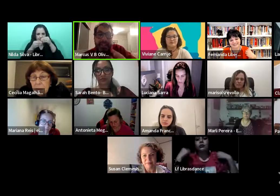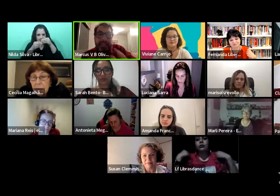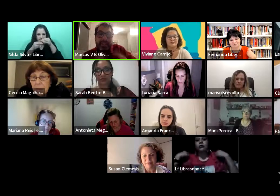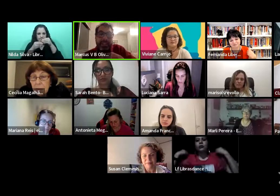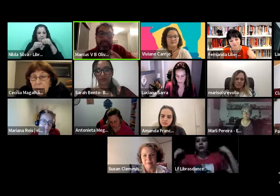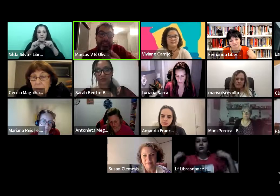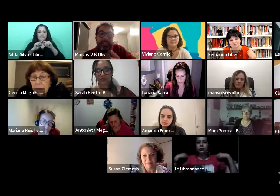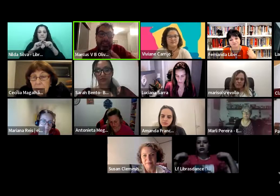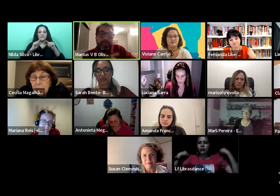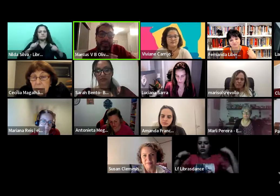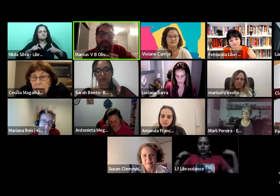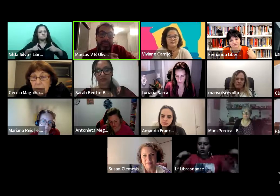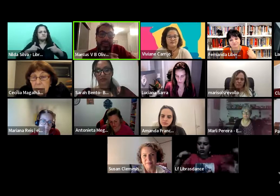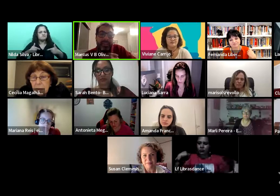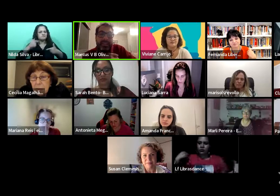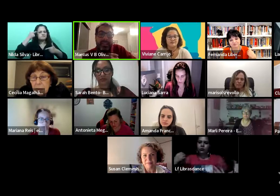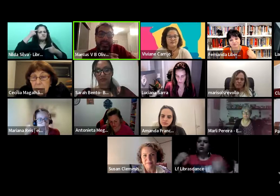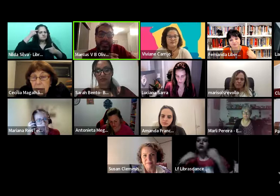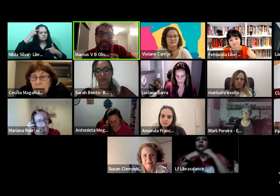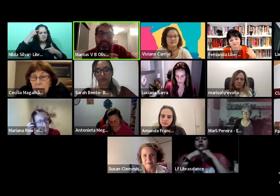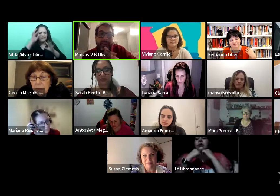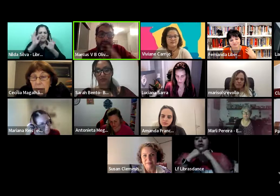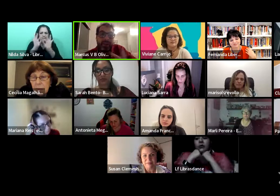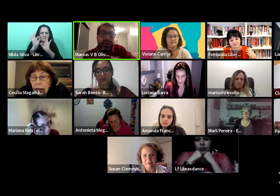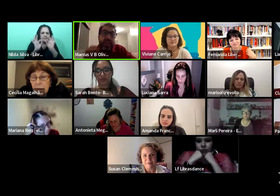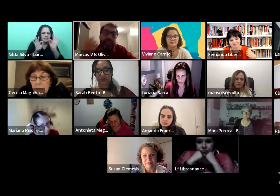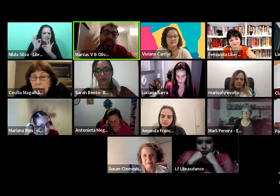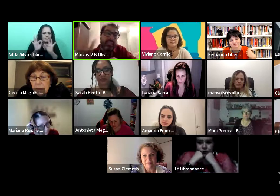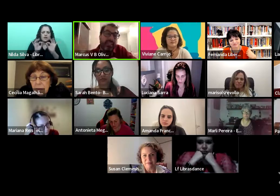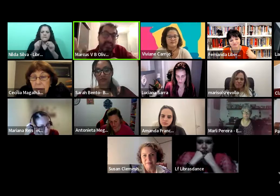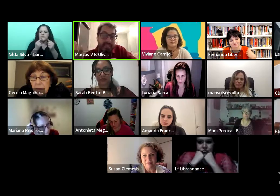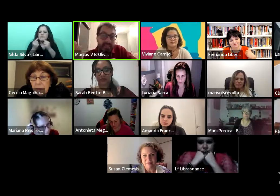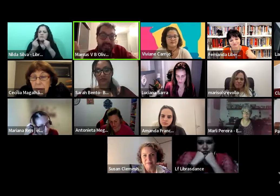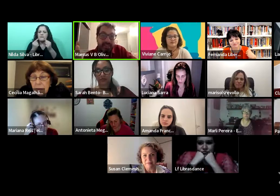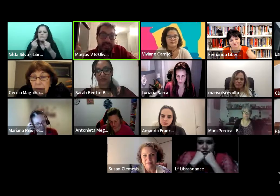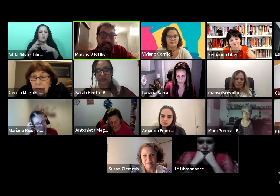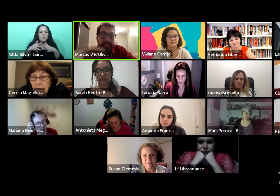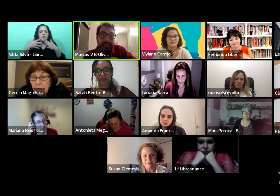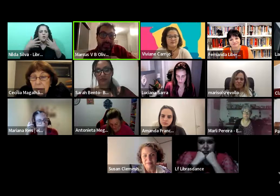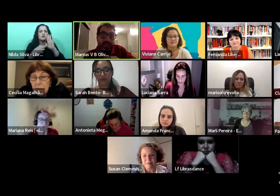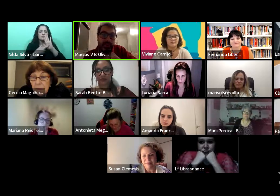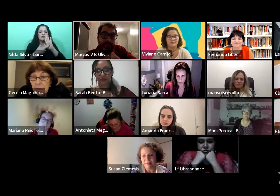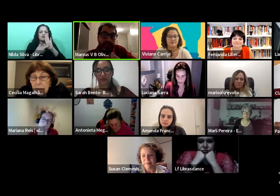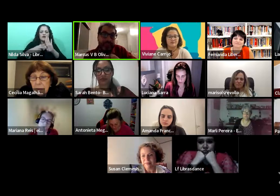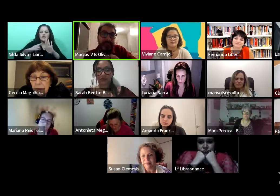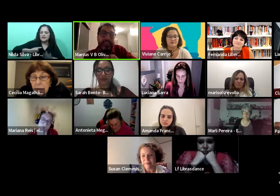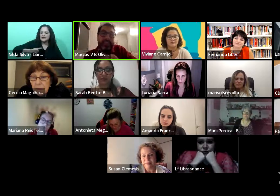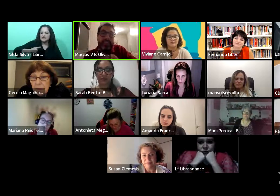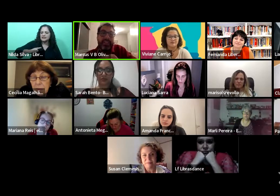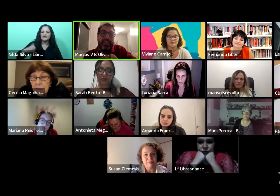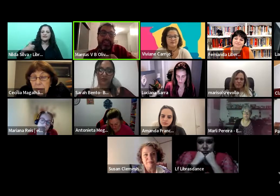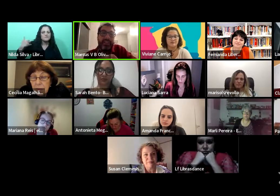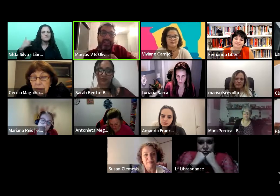gente pensa, que a gente monta, né, de discutir qual é a representação que se tem do idoso,